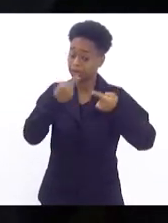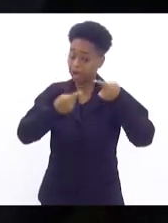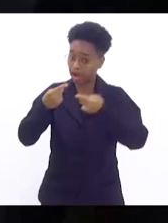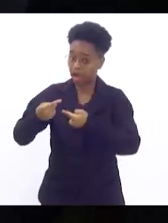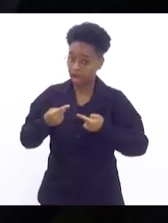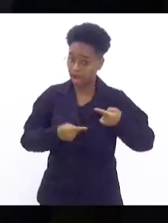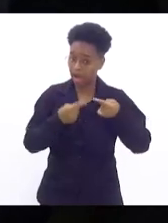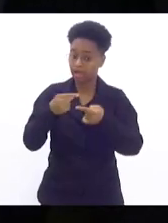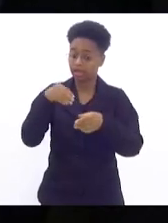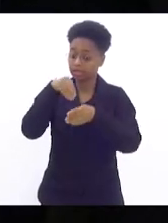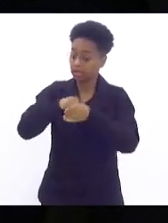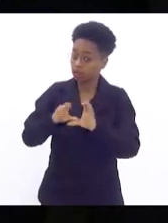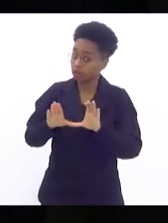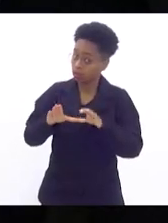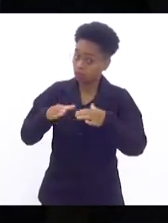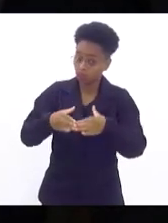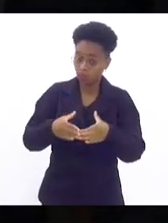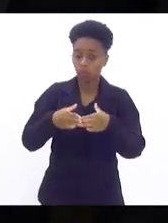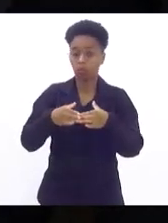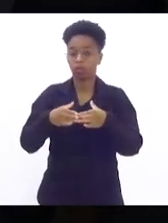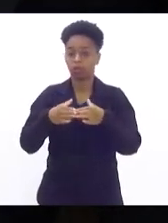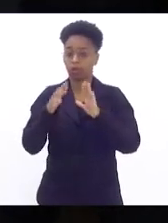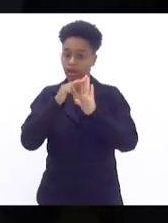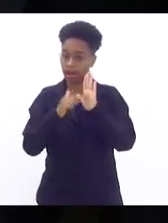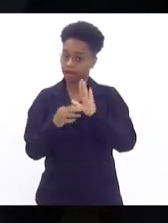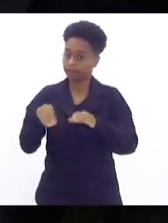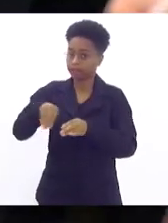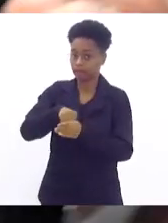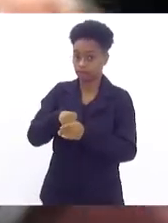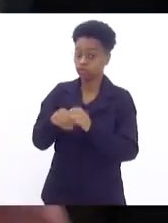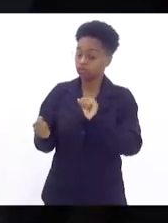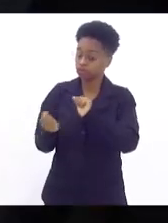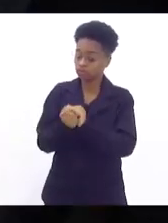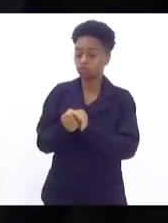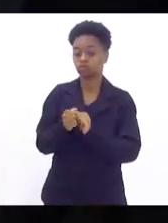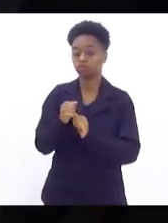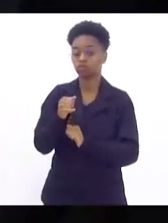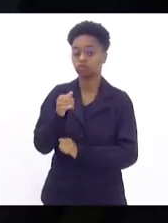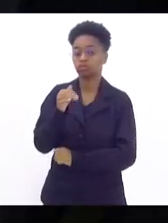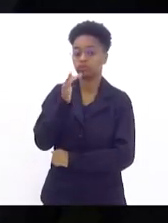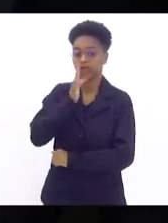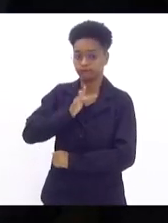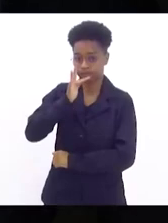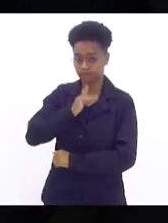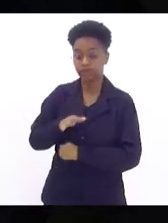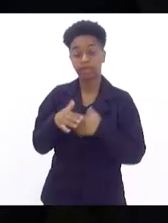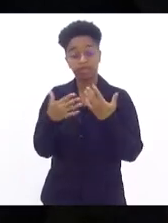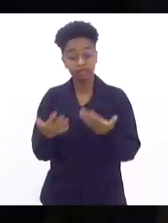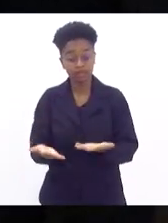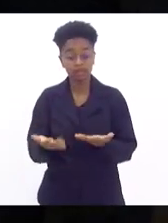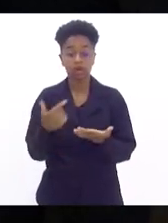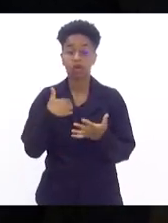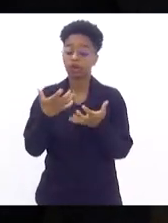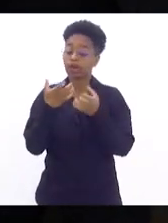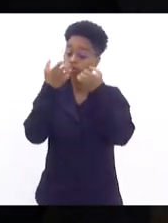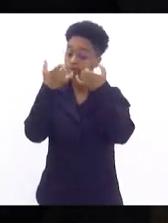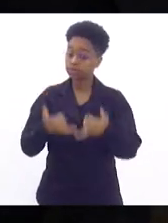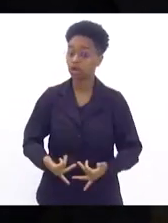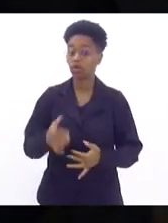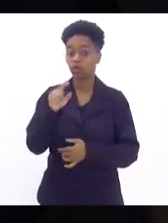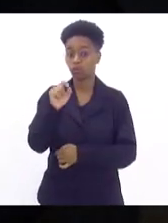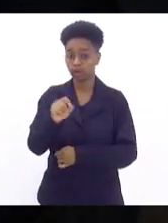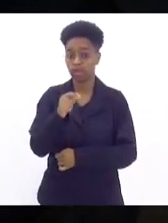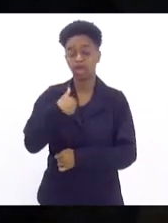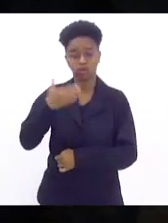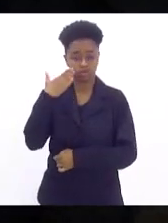comissão de normas internas com a relatoria do deputado Jorge Felipe Neto o que eu quero dizer é que eu sei exatamente qual vai ser